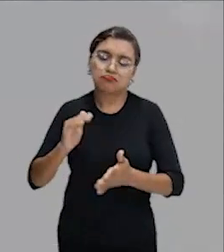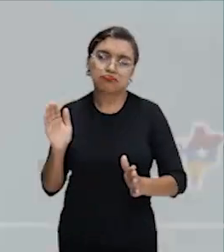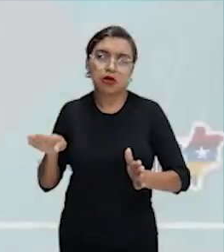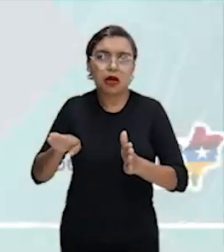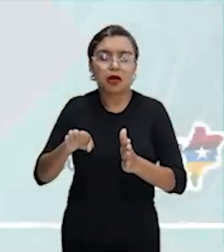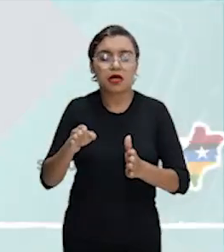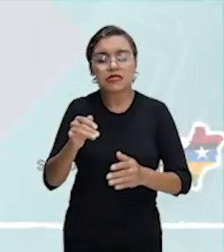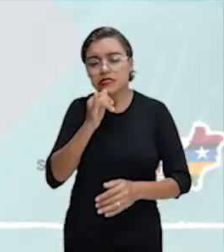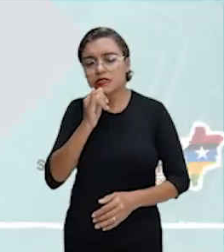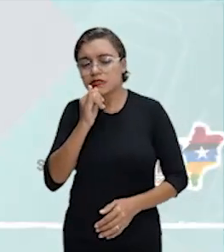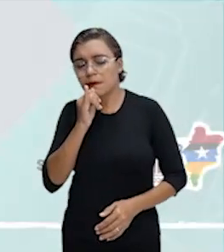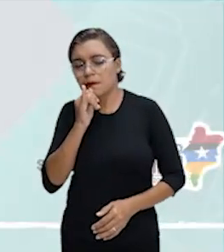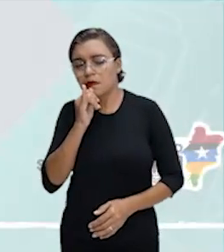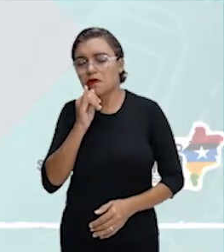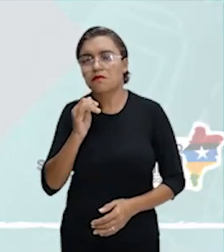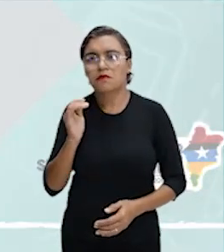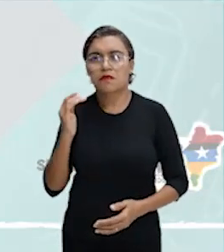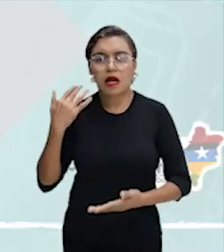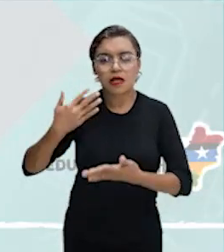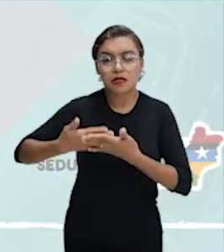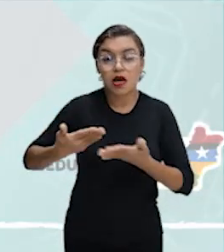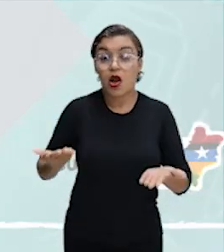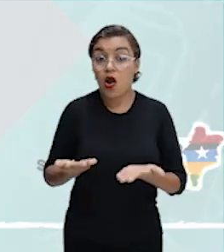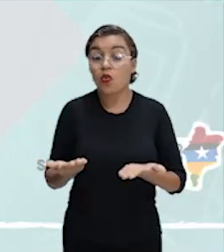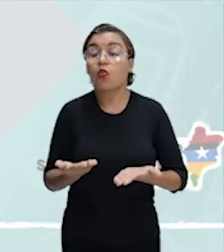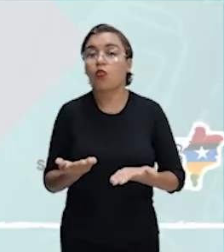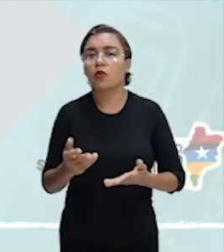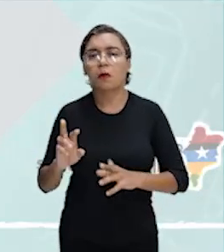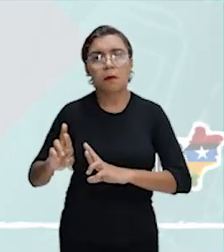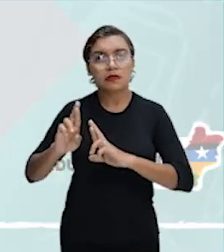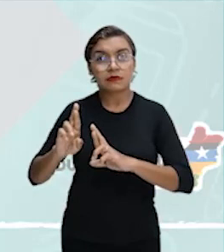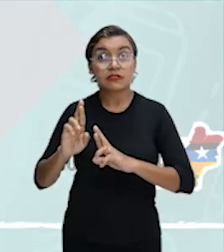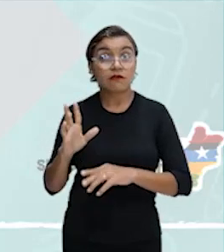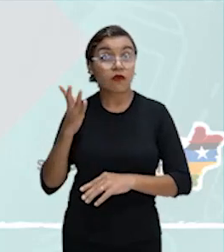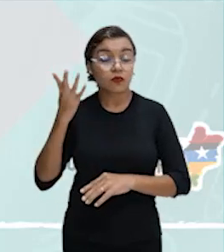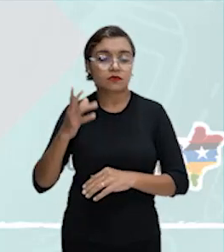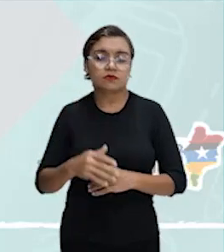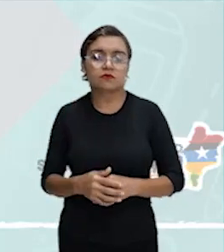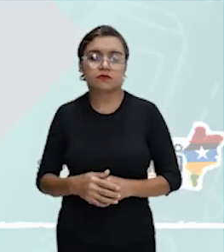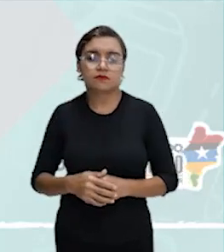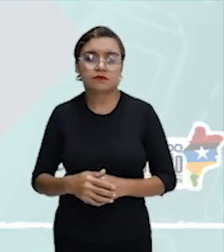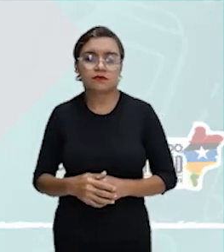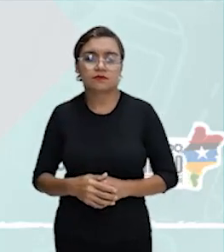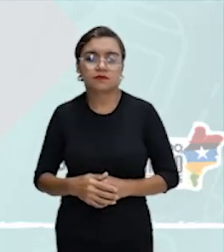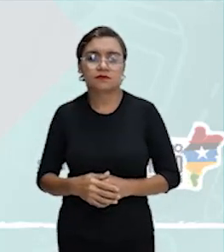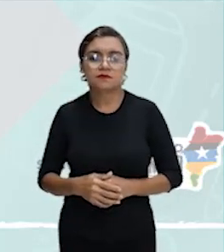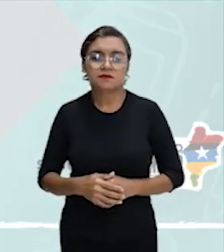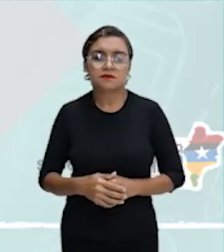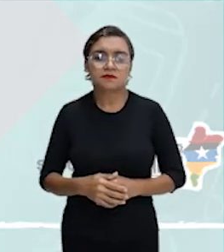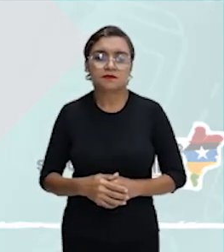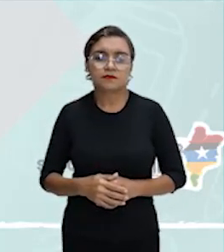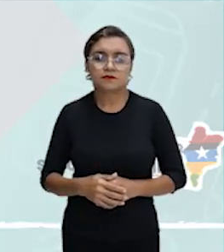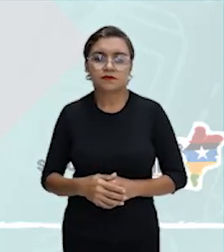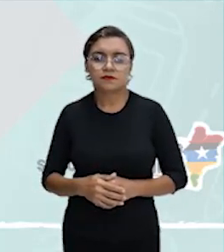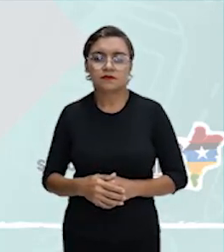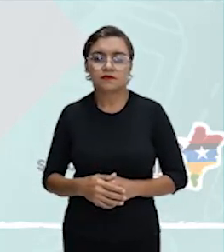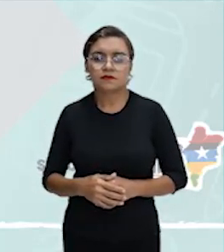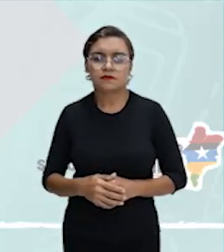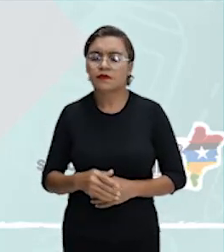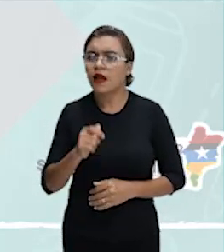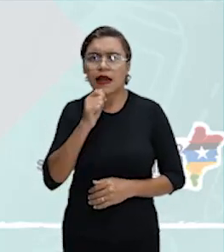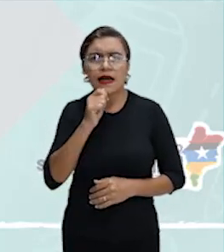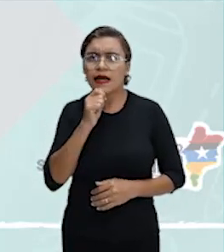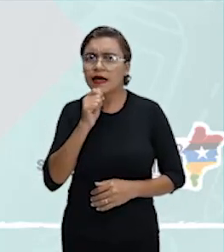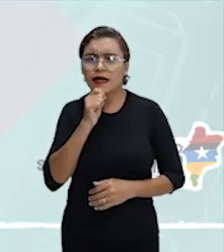é esperado, uma expectativa sobre alguma coisa. Hasn't she finished her assignment yet? Ela ainda não